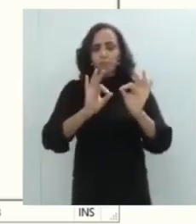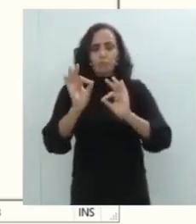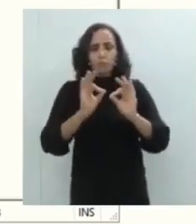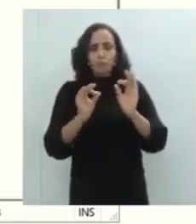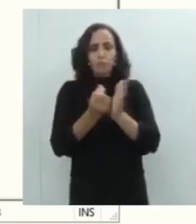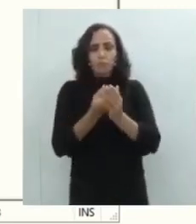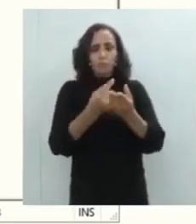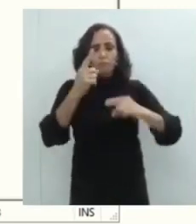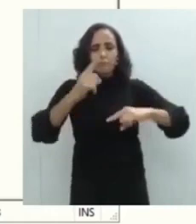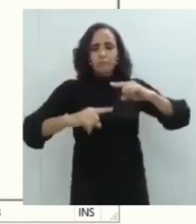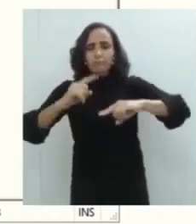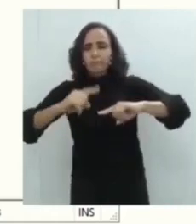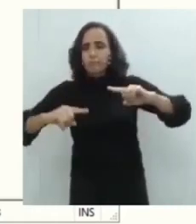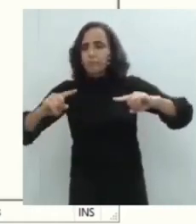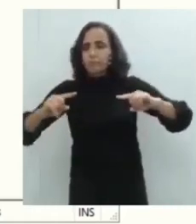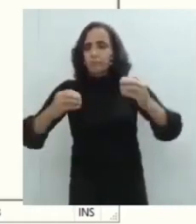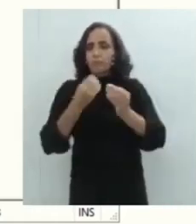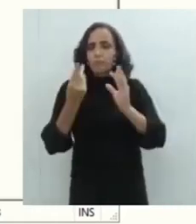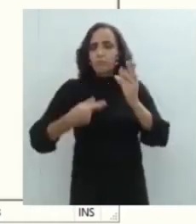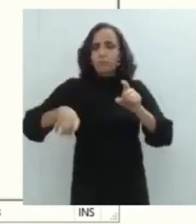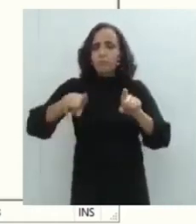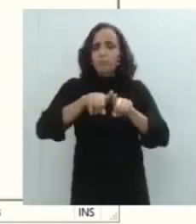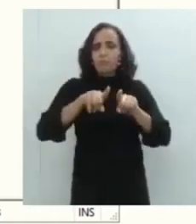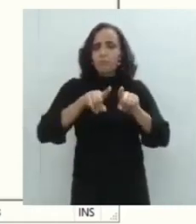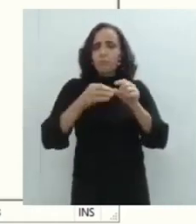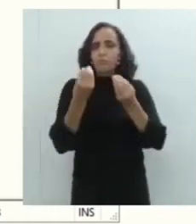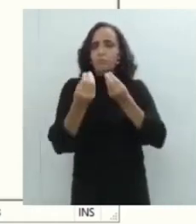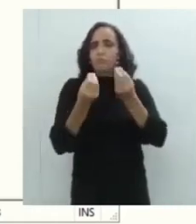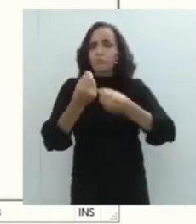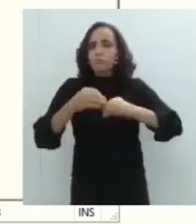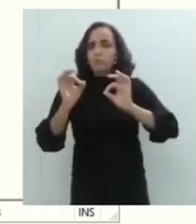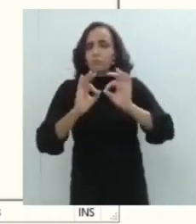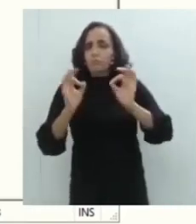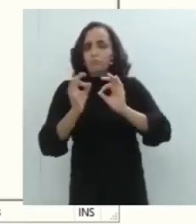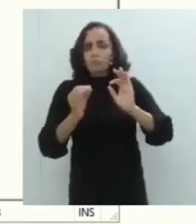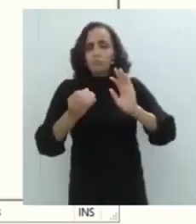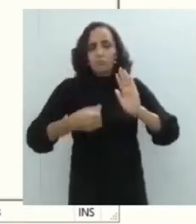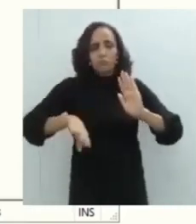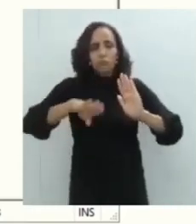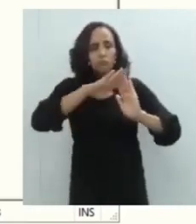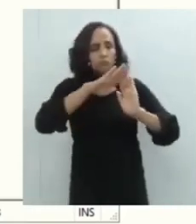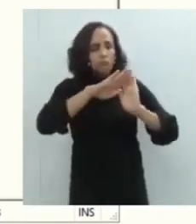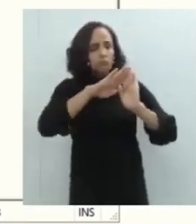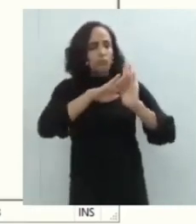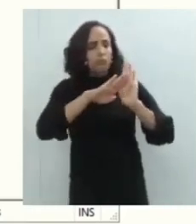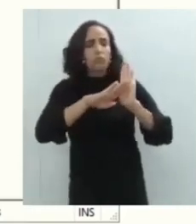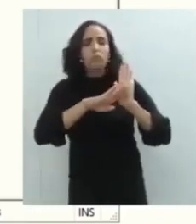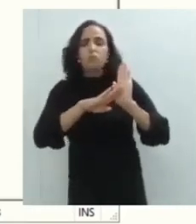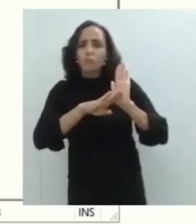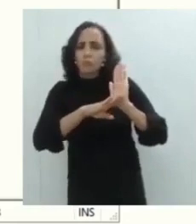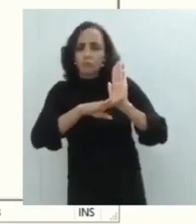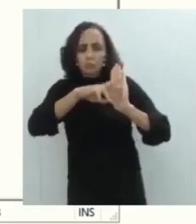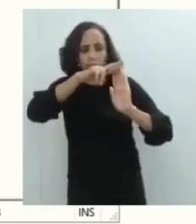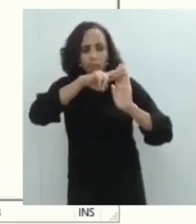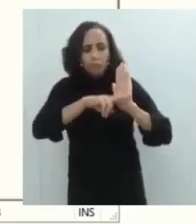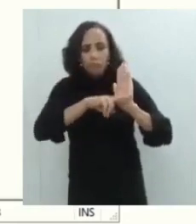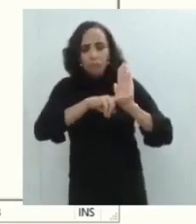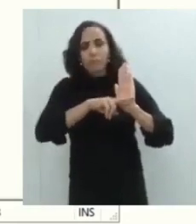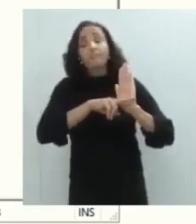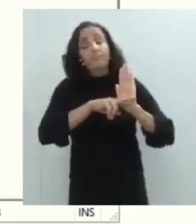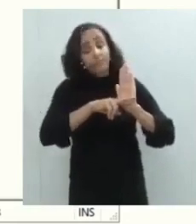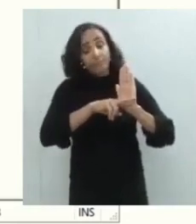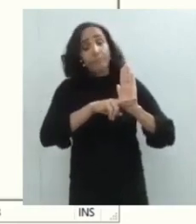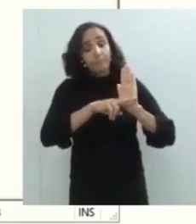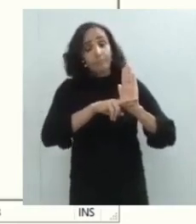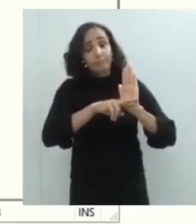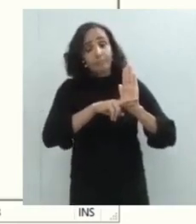manual da biblioteca, como a gente quer o nosso boletim, a nossa página, o nosso relatório. Tá? Qualquer coisa